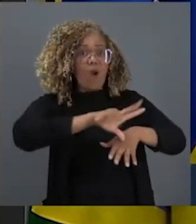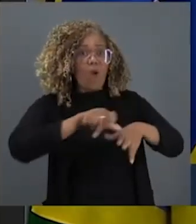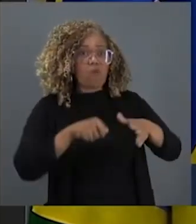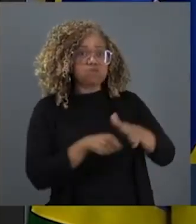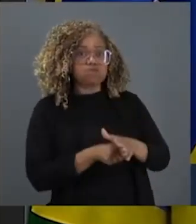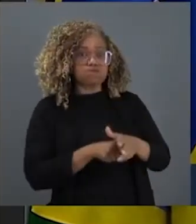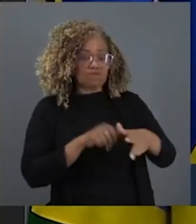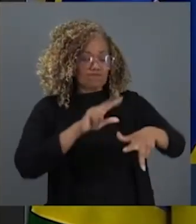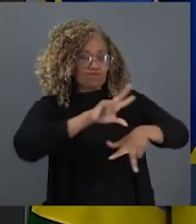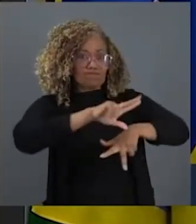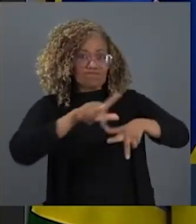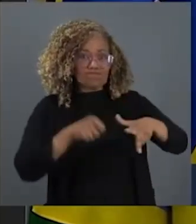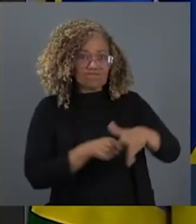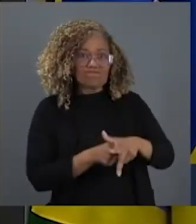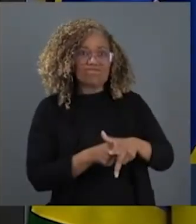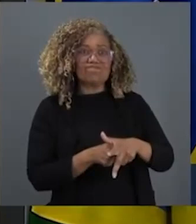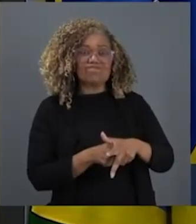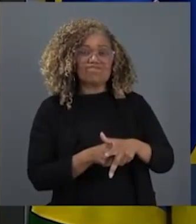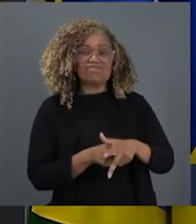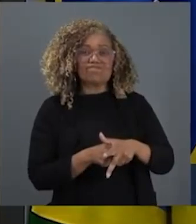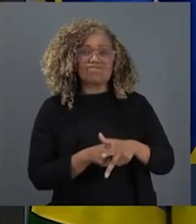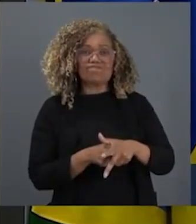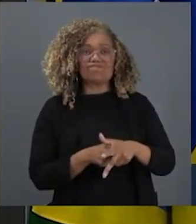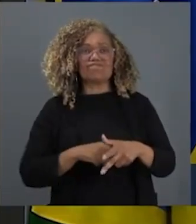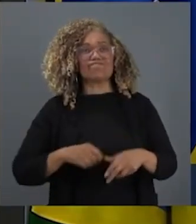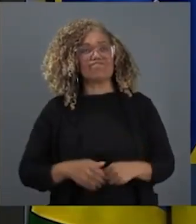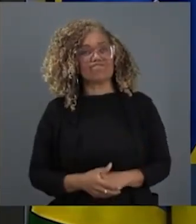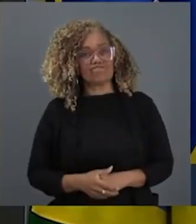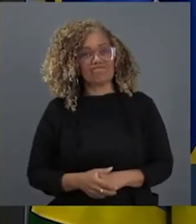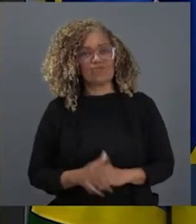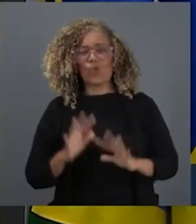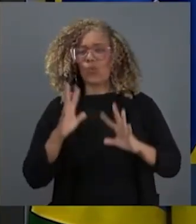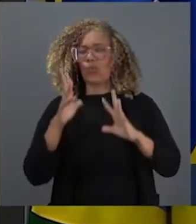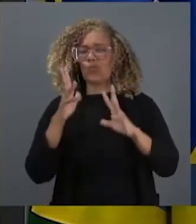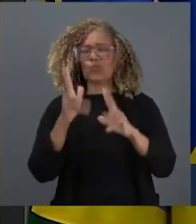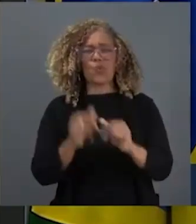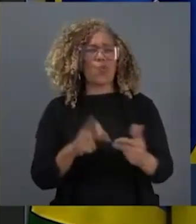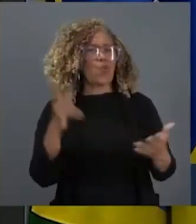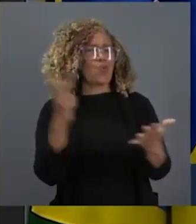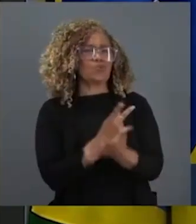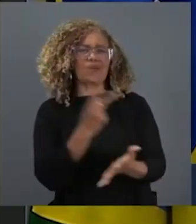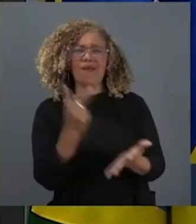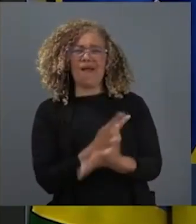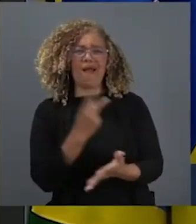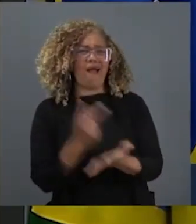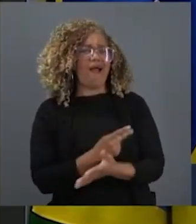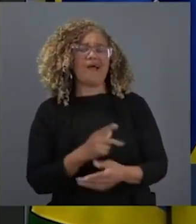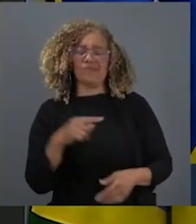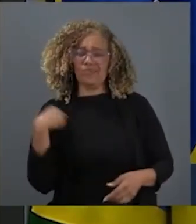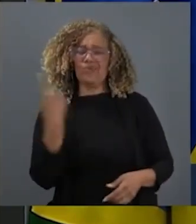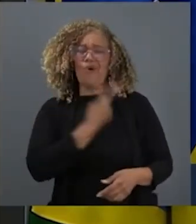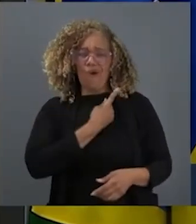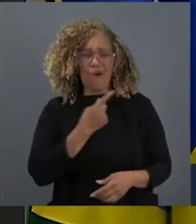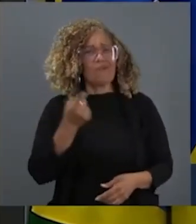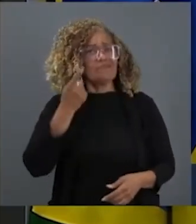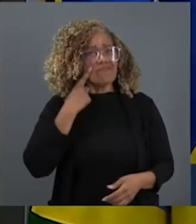é comoos dizem aqui o poste mijando no cachorro é isso que a gente tá vendo nesse momento do